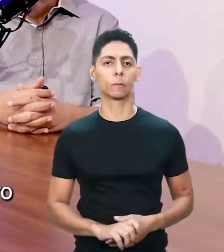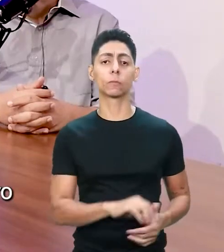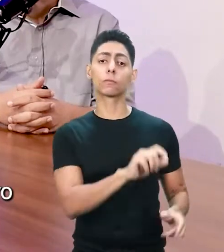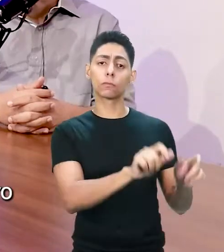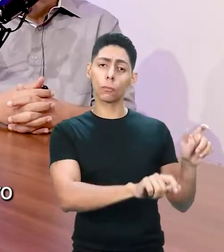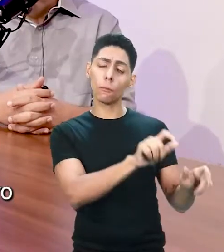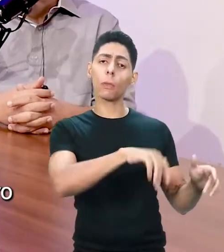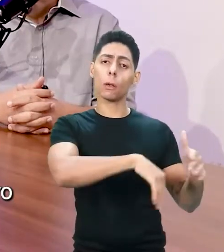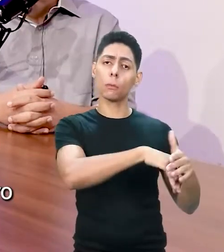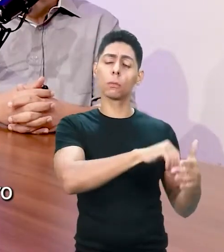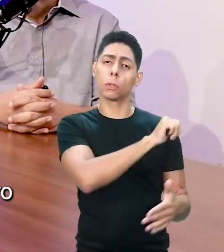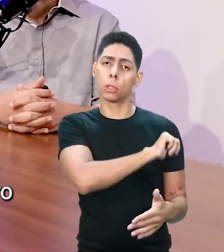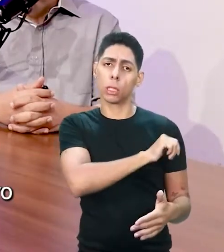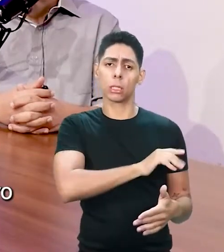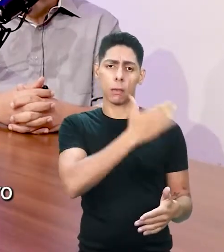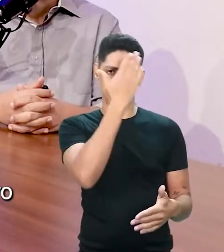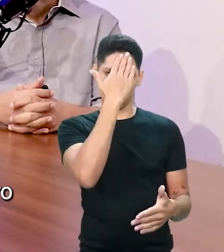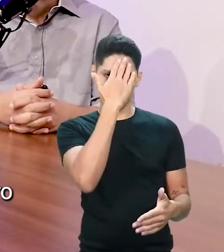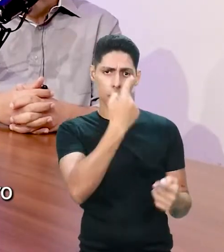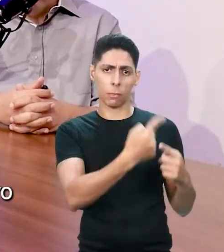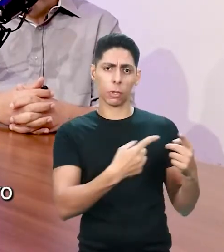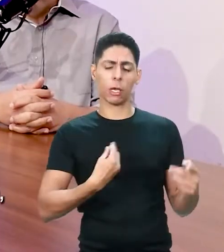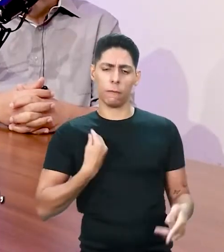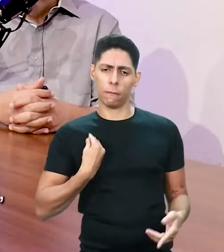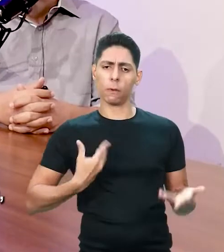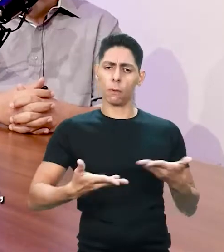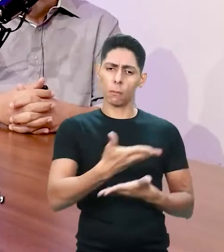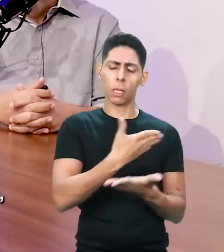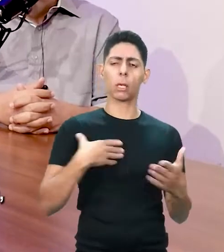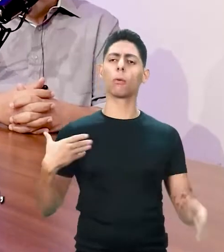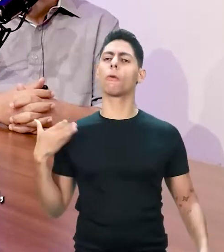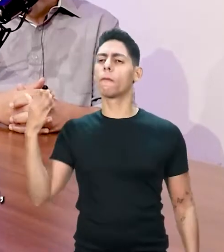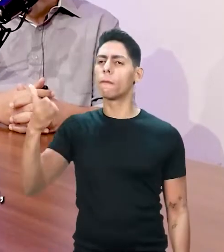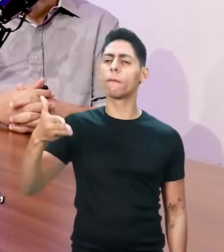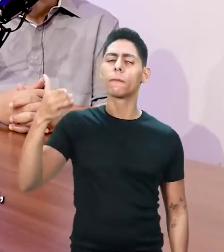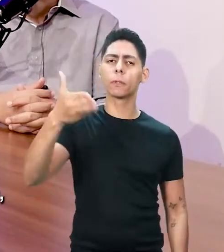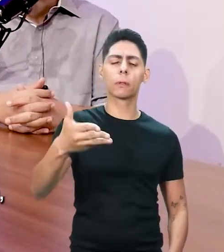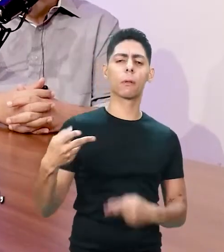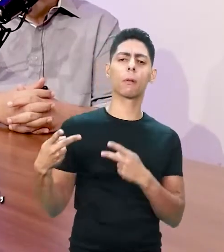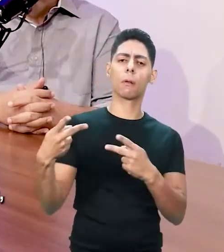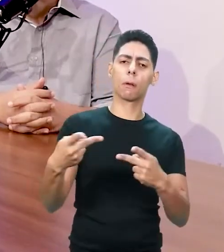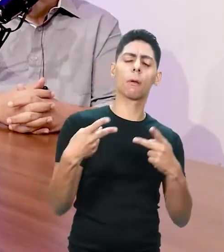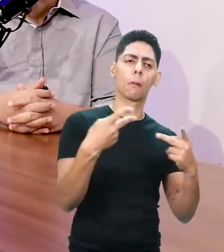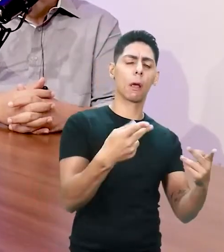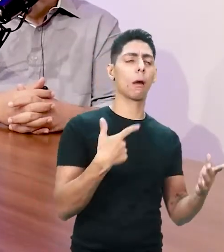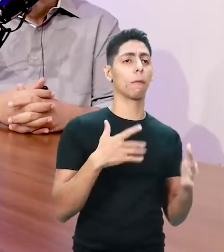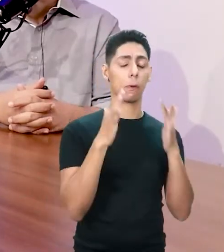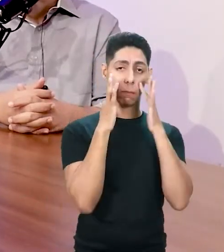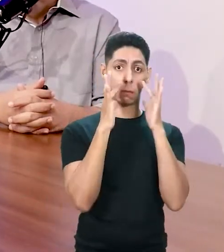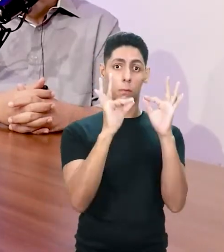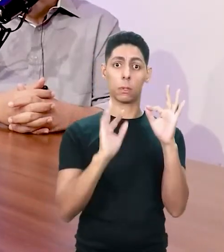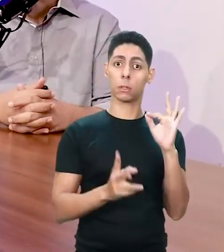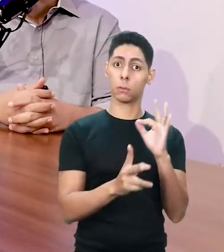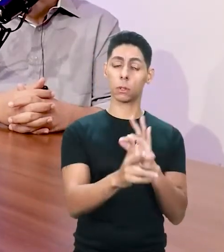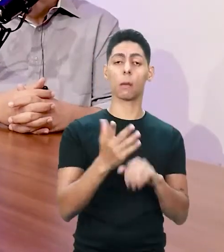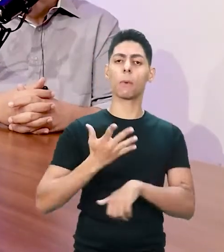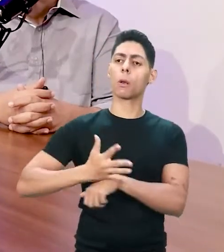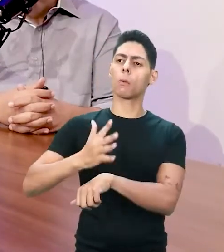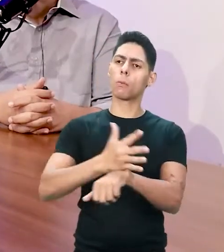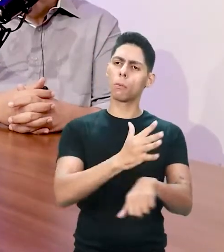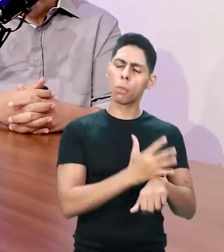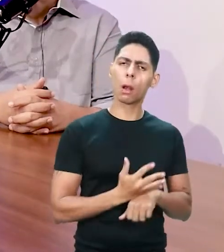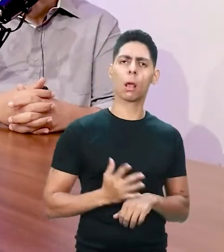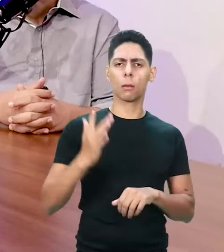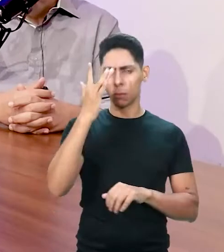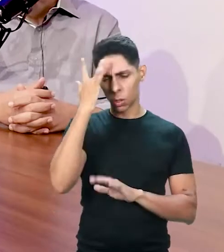de Janeiro sabiam porque conviviam comigo, né? Eu ia no clube Sim. E tal, viam que tinha que usar uma lupa para enxergar o treino. Sim. Eu prestava muita atenção no treino, até os treinadores